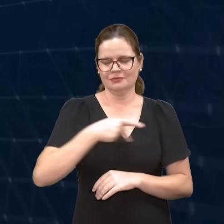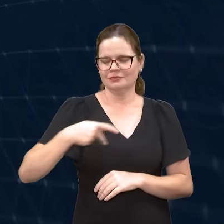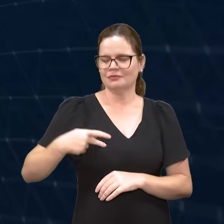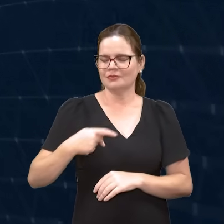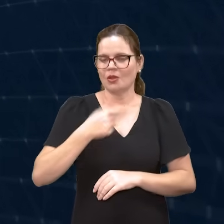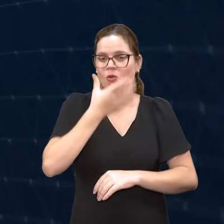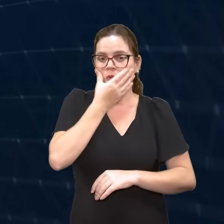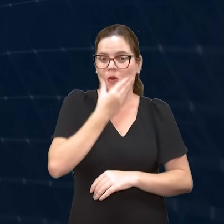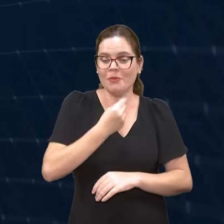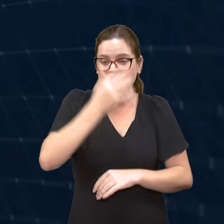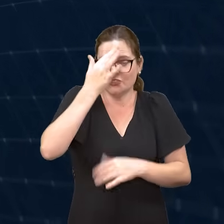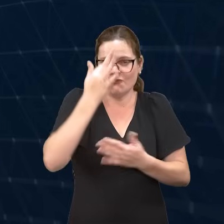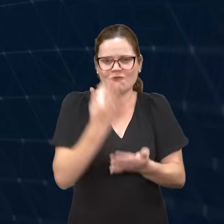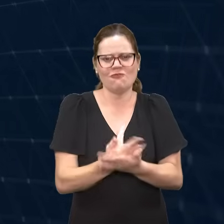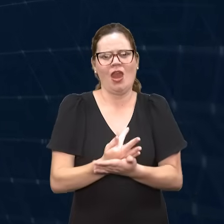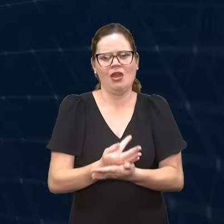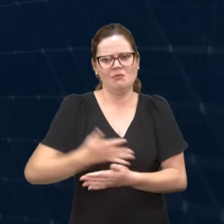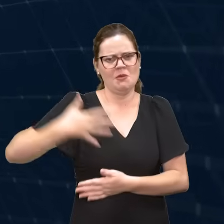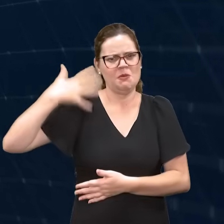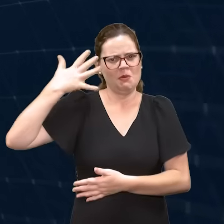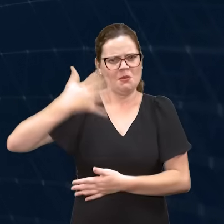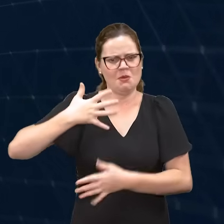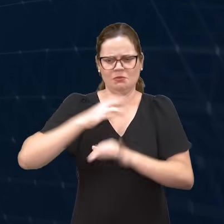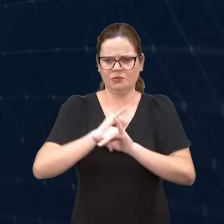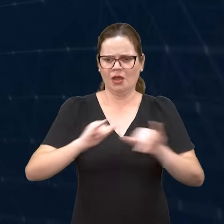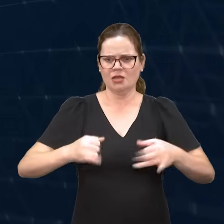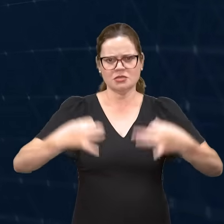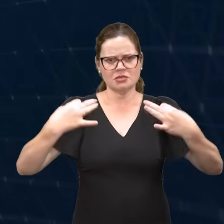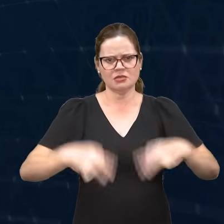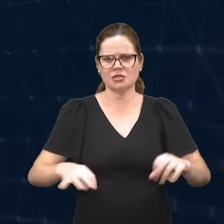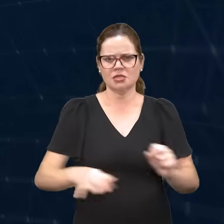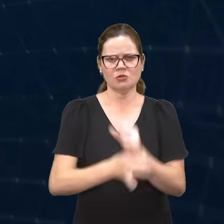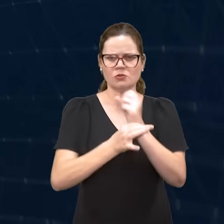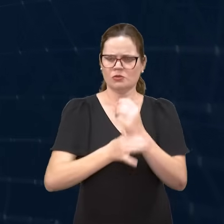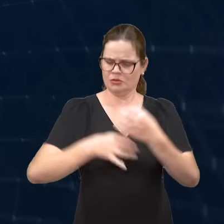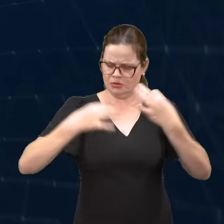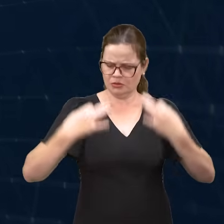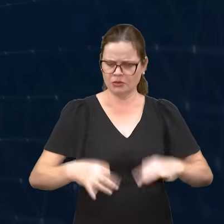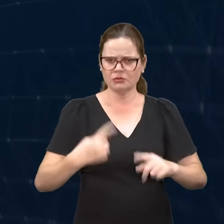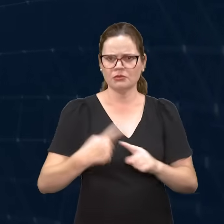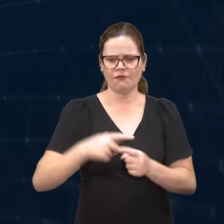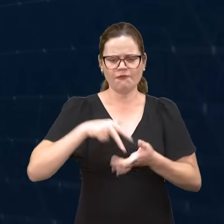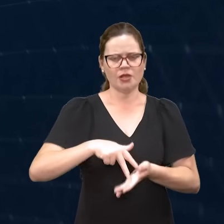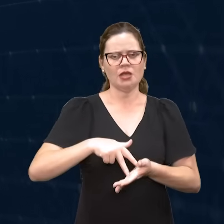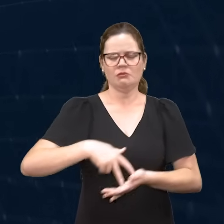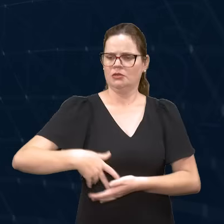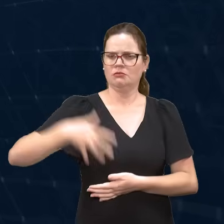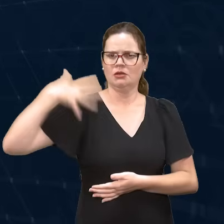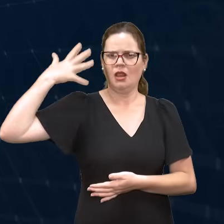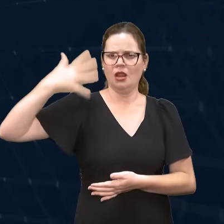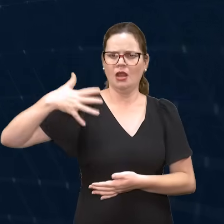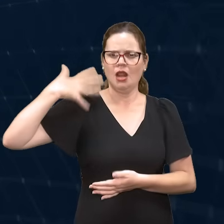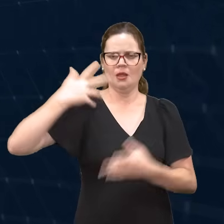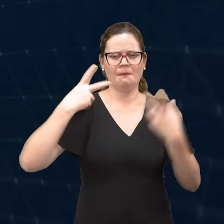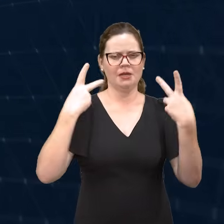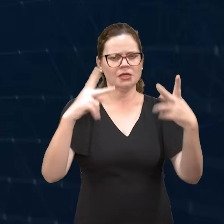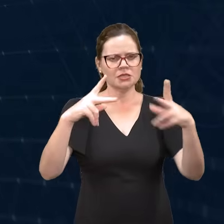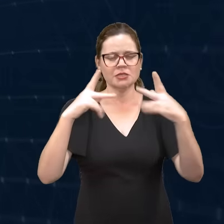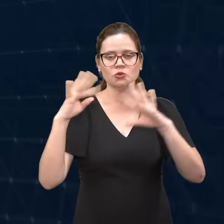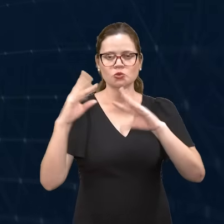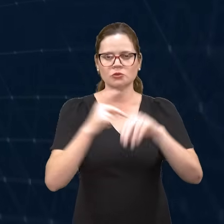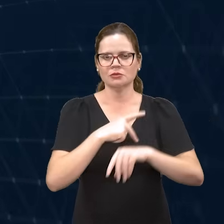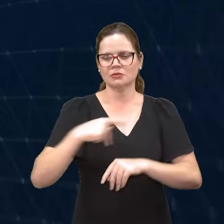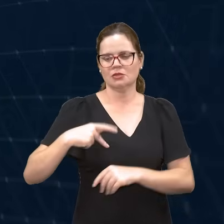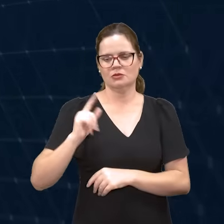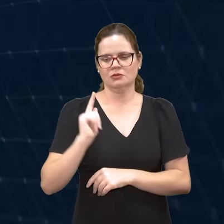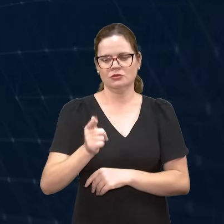palavra segura. A sua fala era uma fala segura, onde a fala das mensagens, nas pregações que